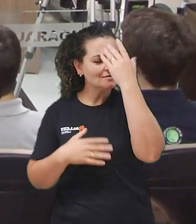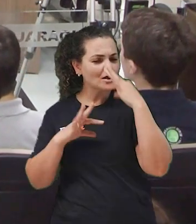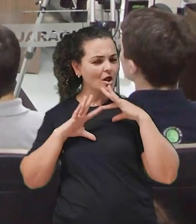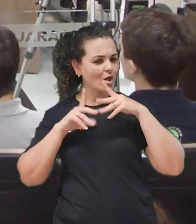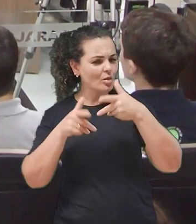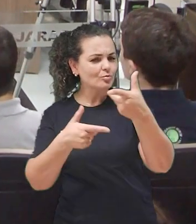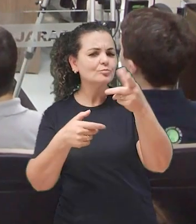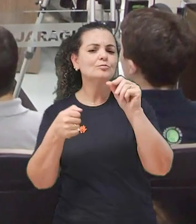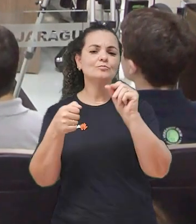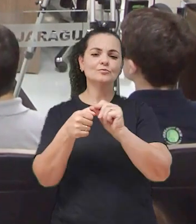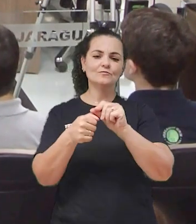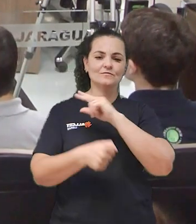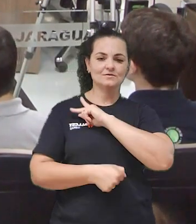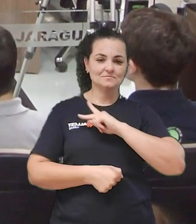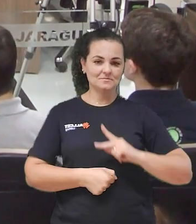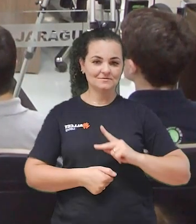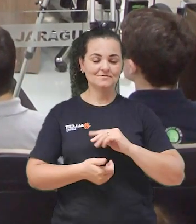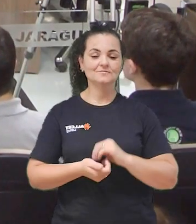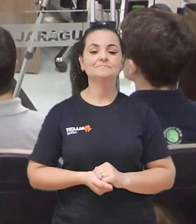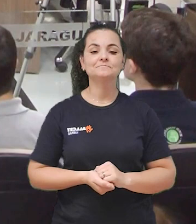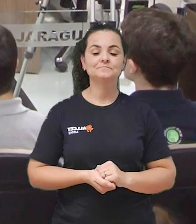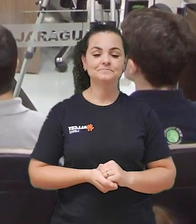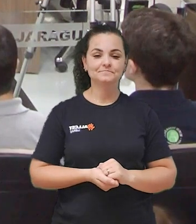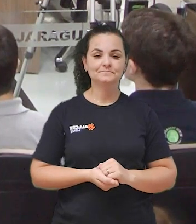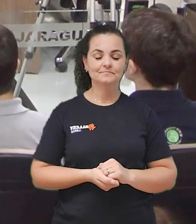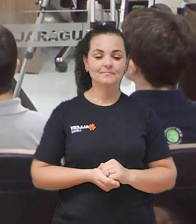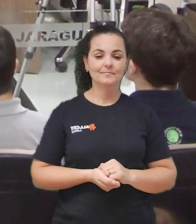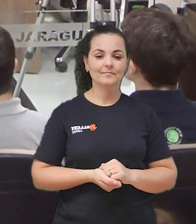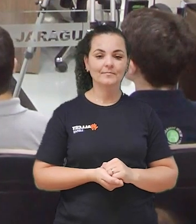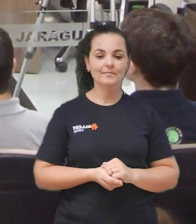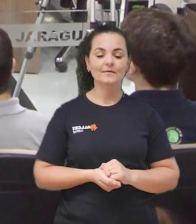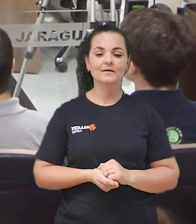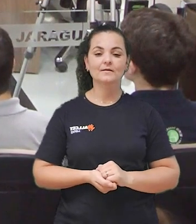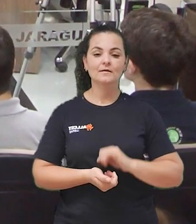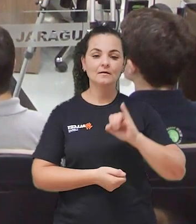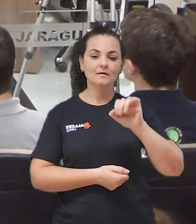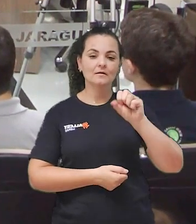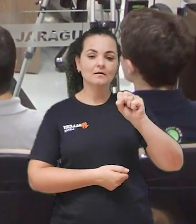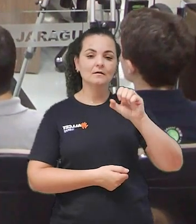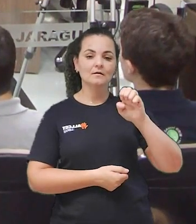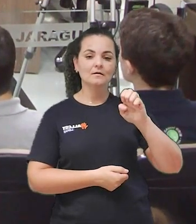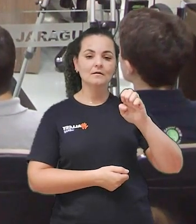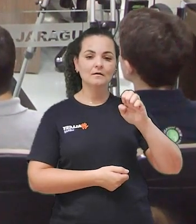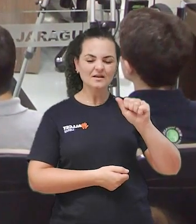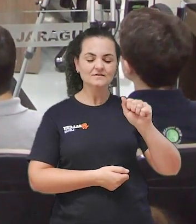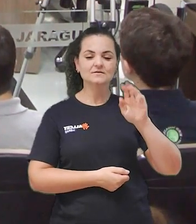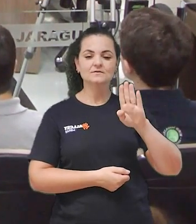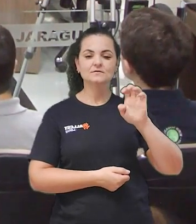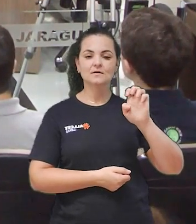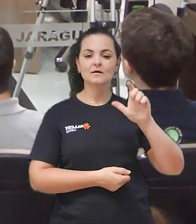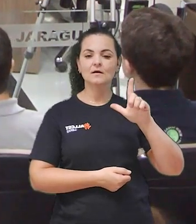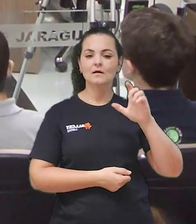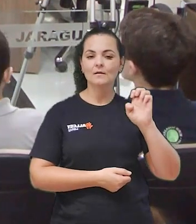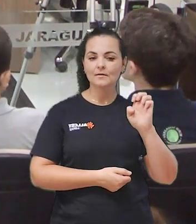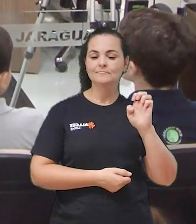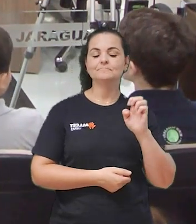extremamente gratos por todo toos que você proporcionou durante esse ano Obrigada e parabéns